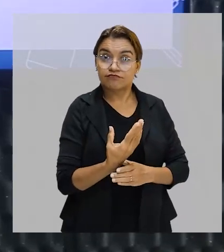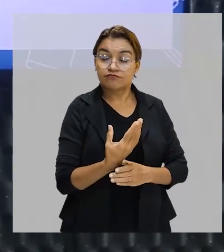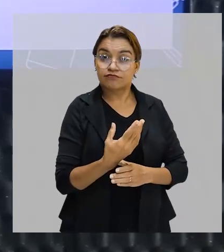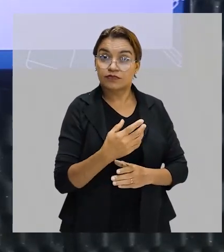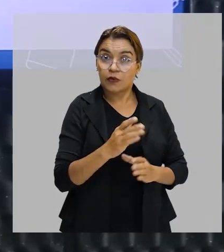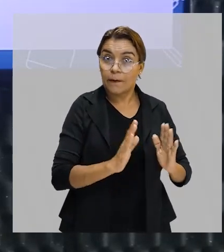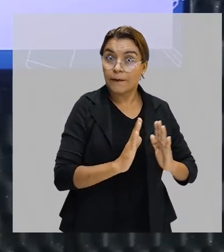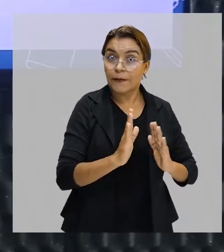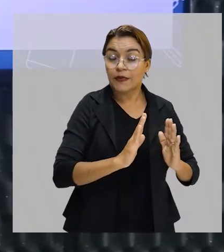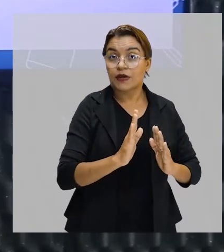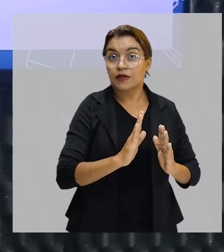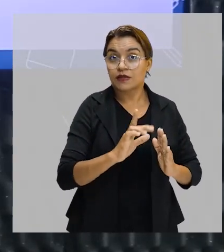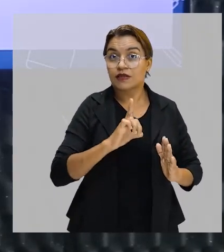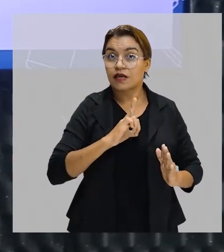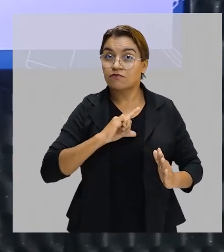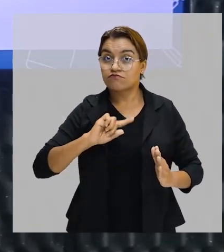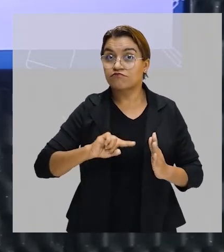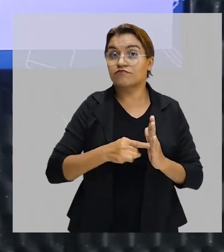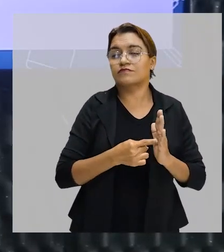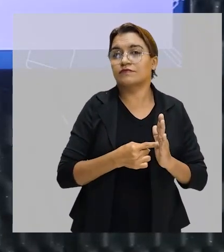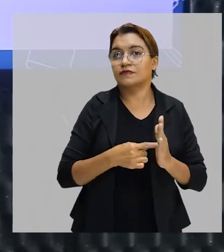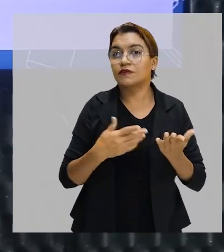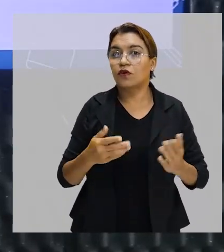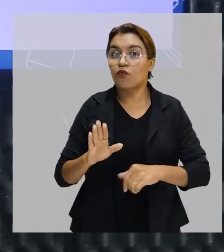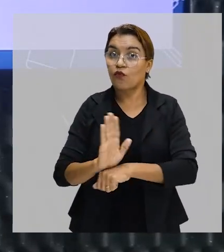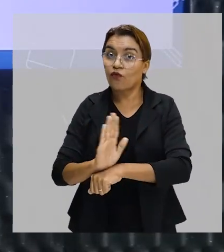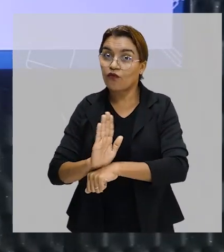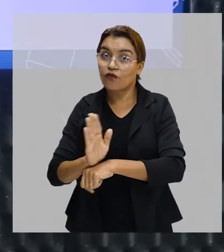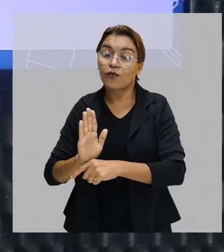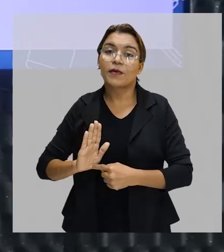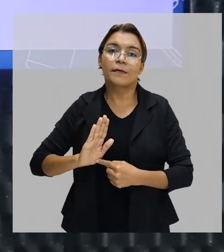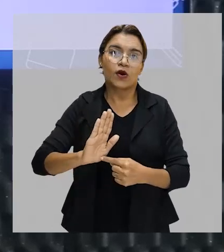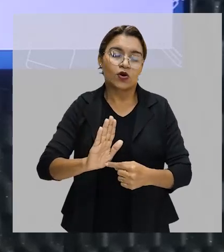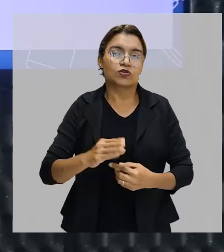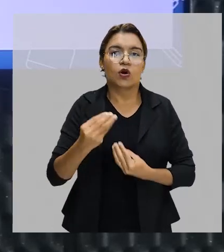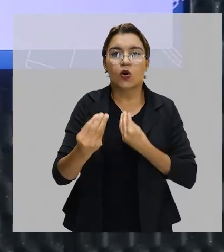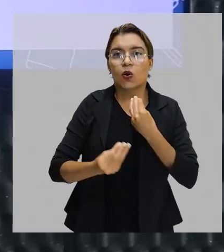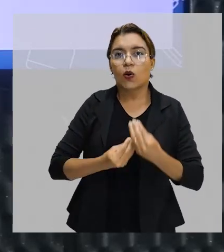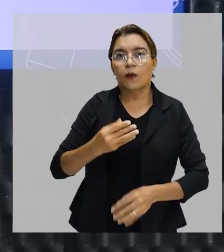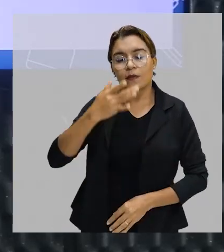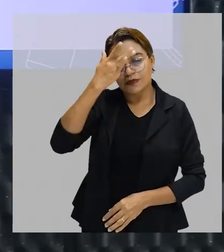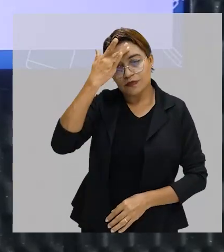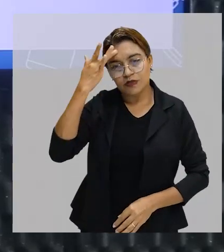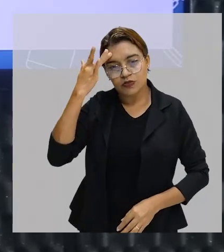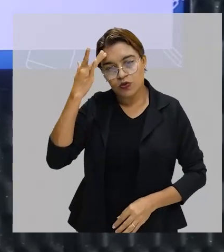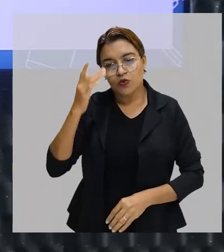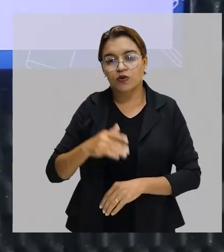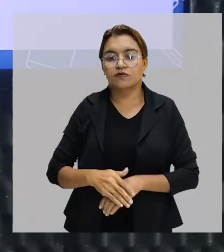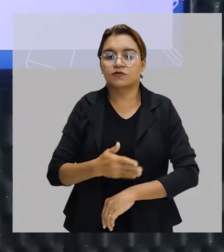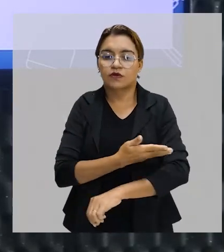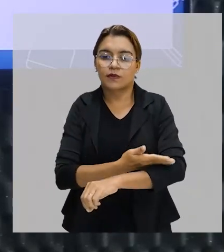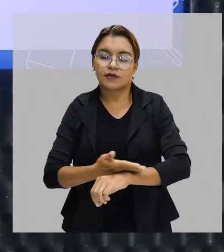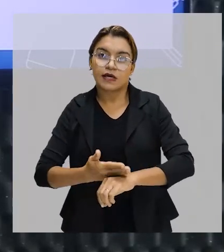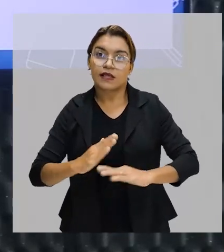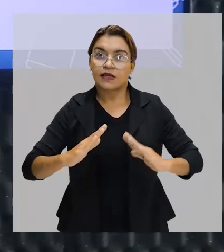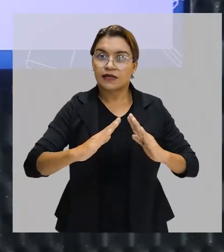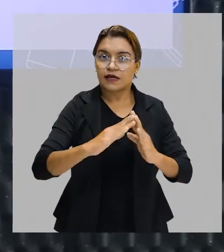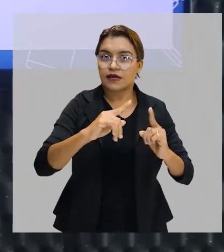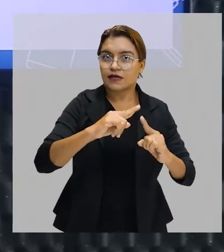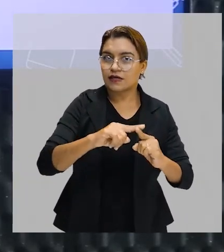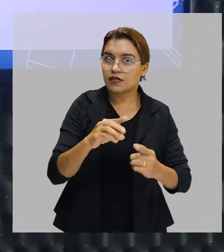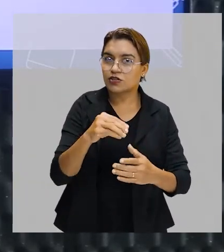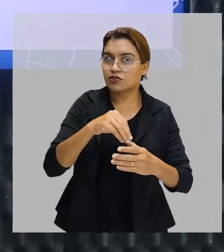Então, o Alto da Compadecida, ele traz isso. Como que as pessoas se comportavam dentro da